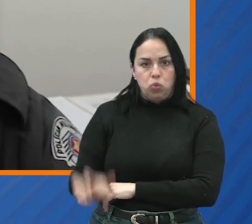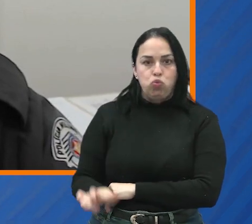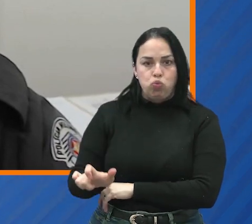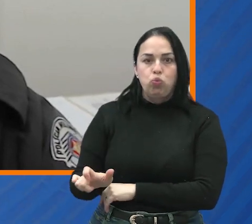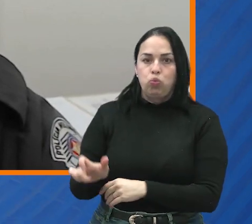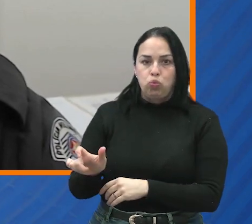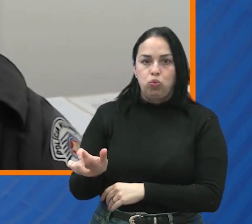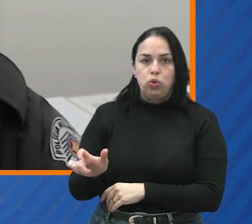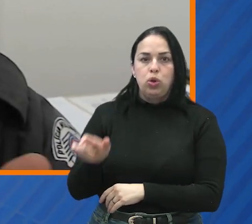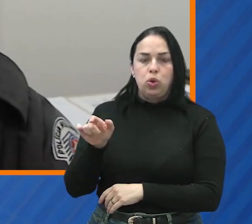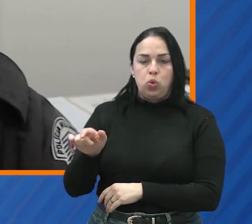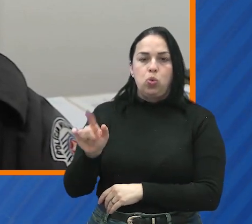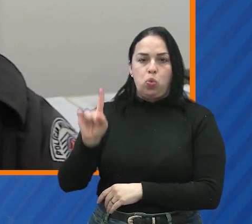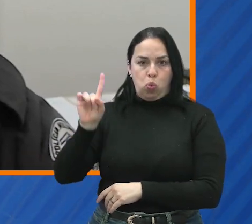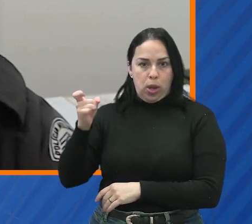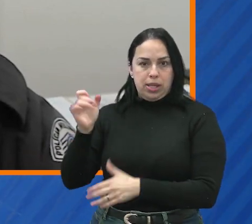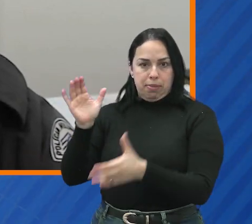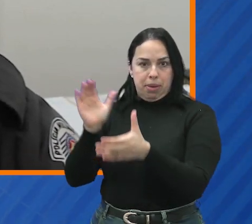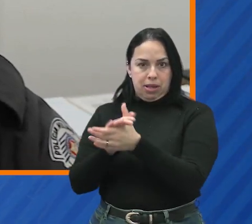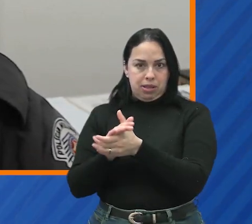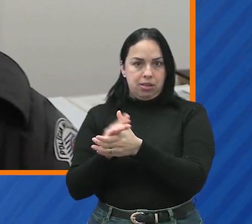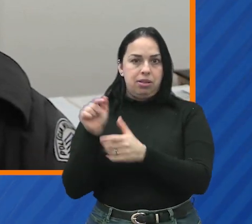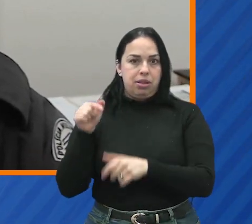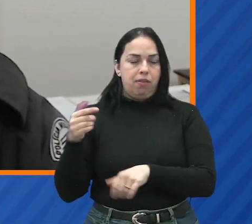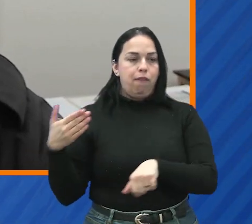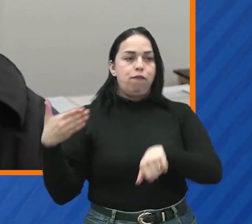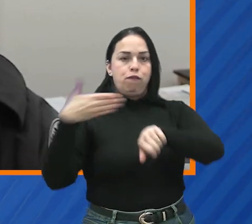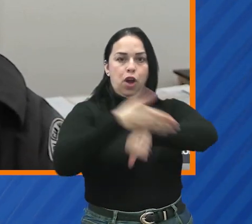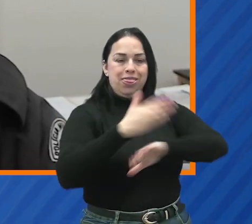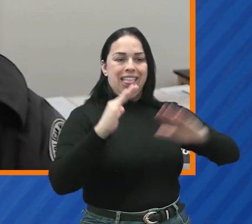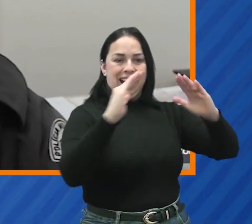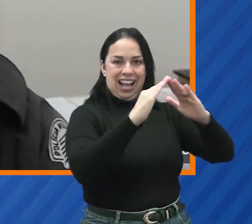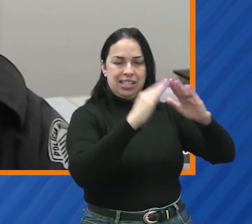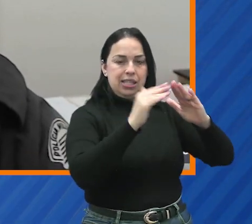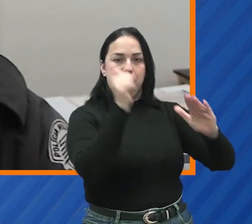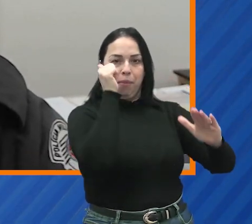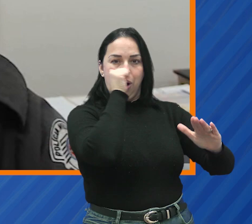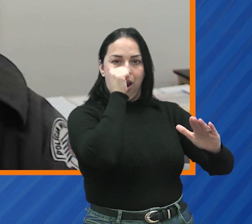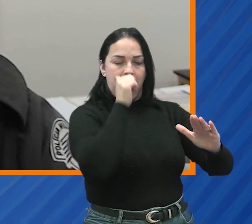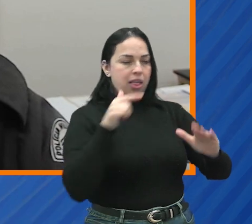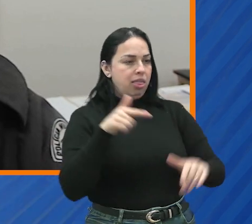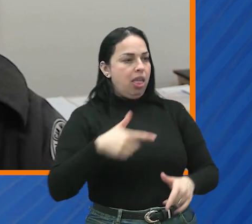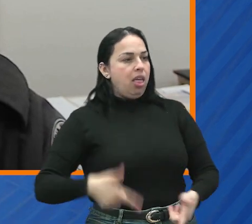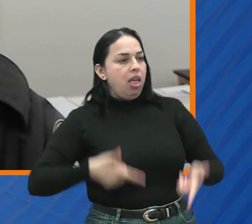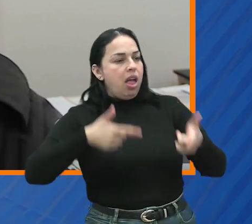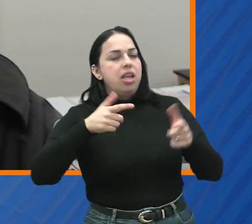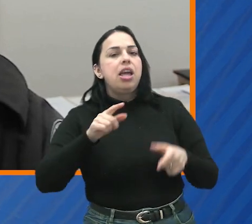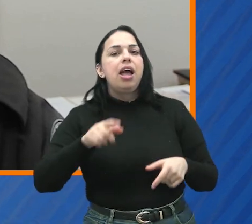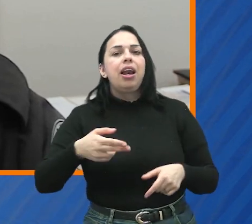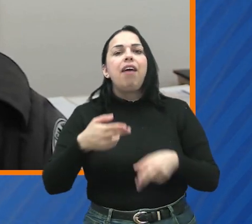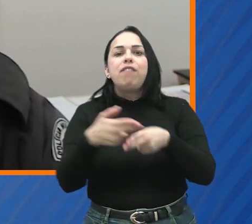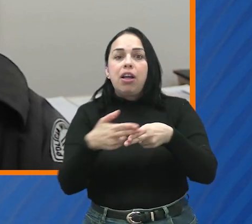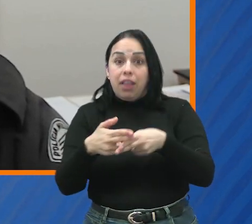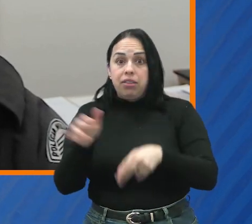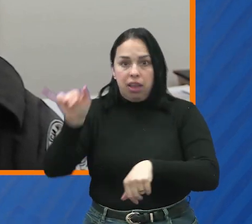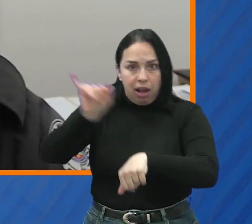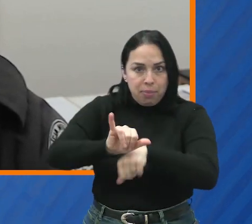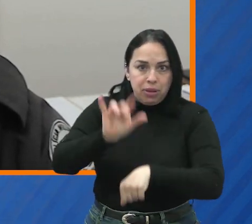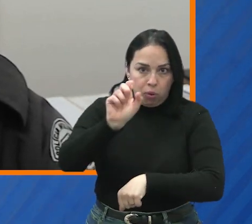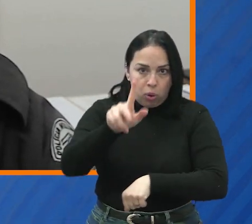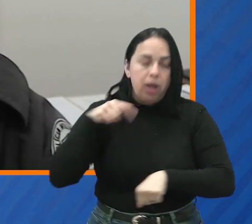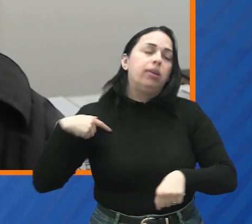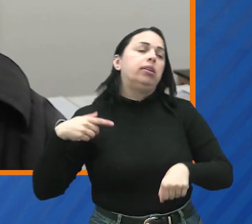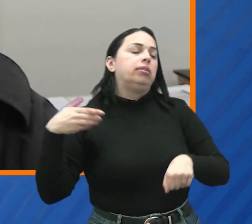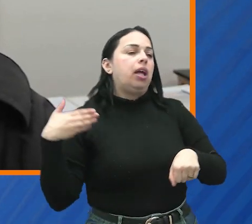que um ex-marido entrou na residência da esposa, ameaçou ela com faca, isso foi na capital,